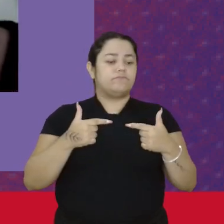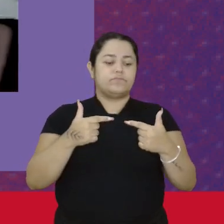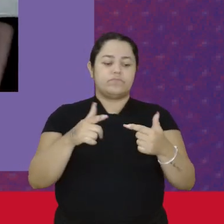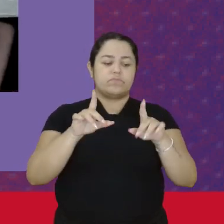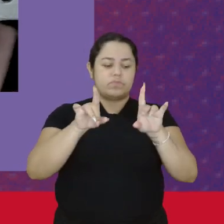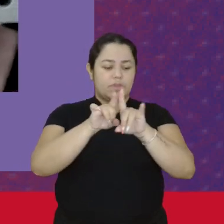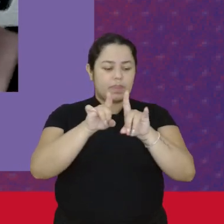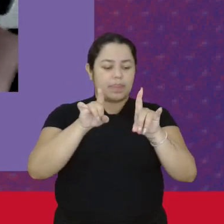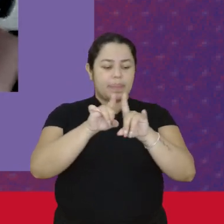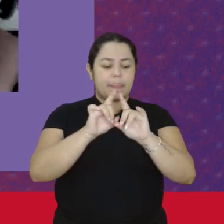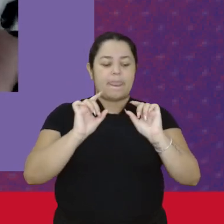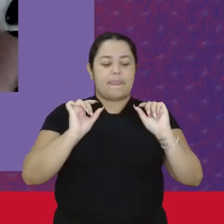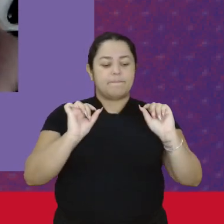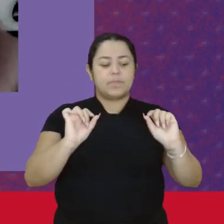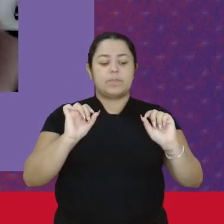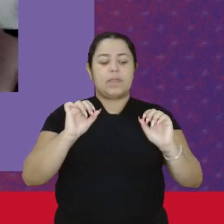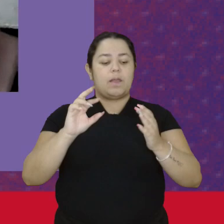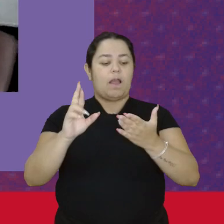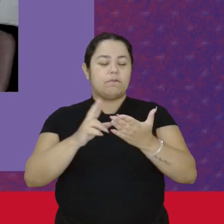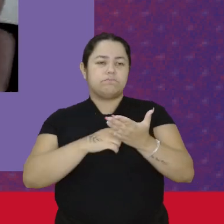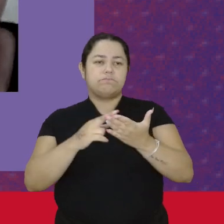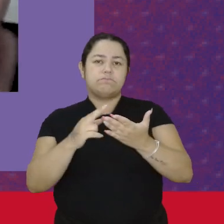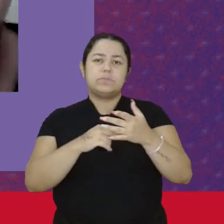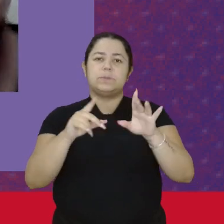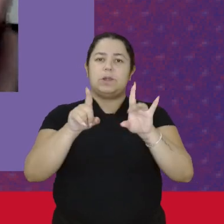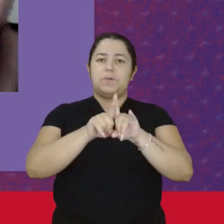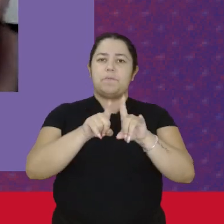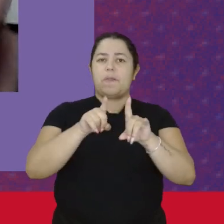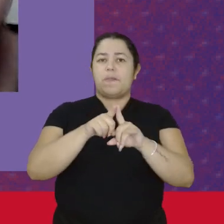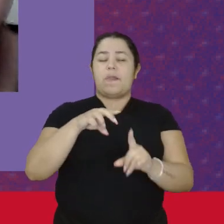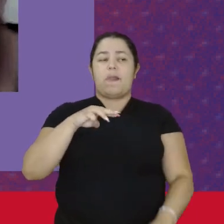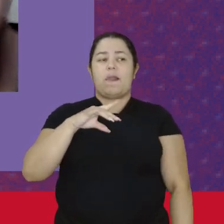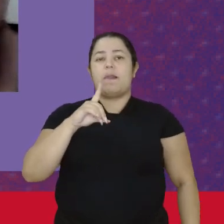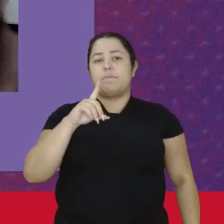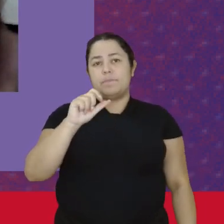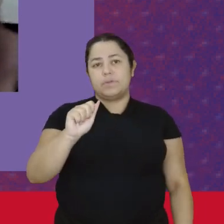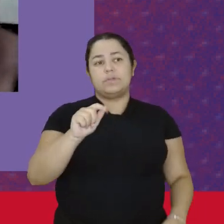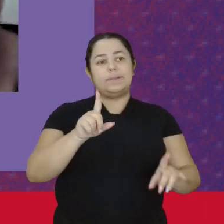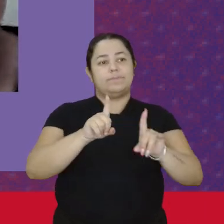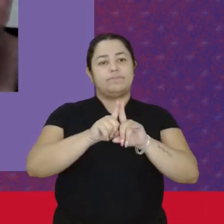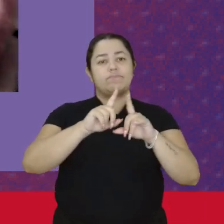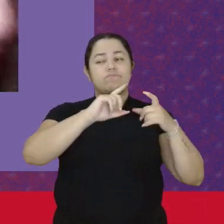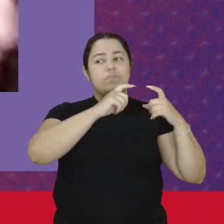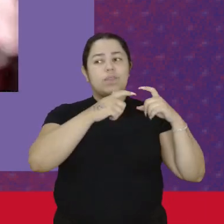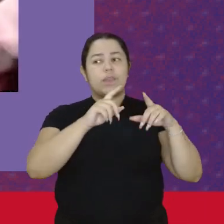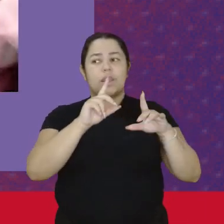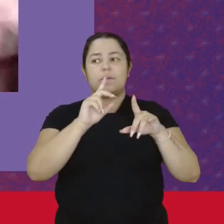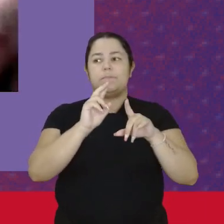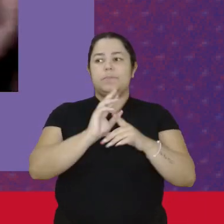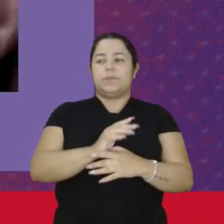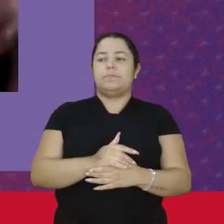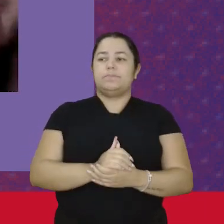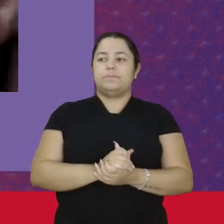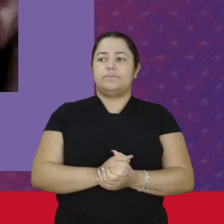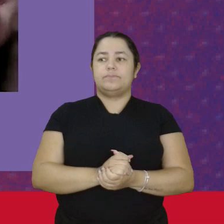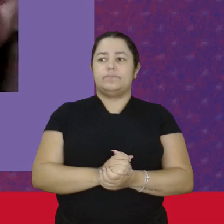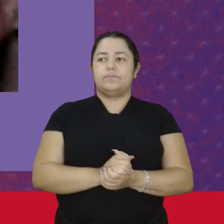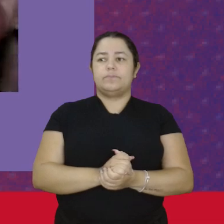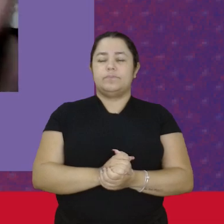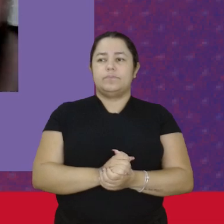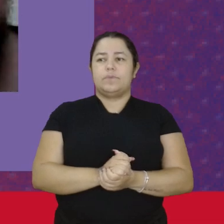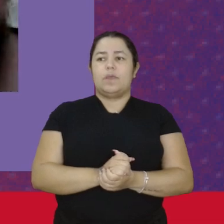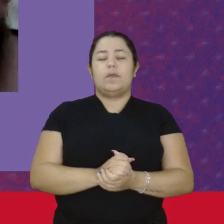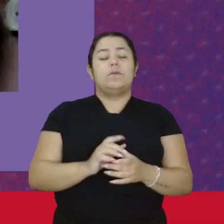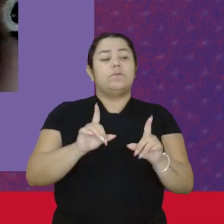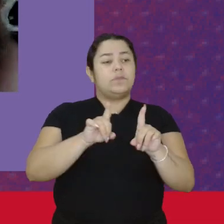está nas revistas e na mídia bastante tradicional e conservadora, né? Ela